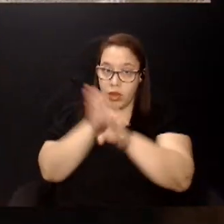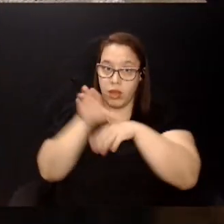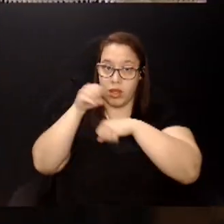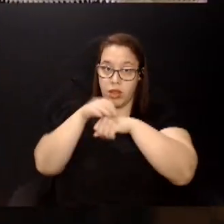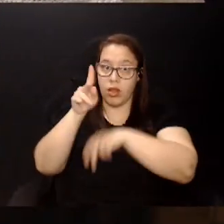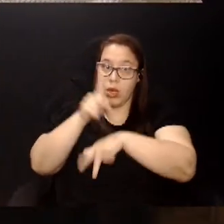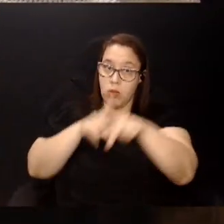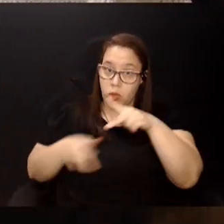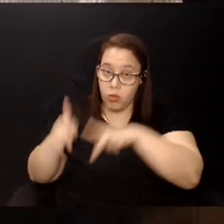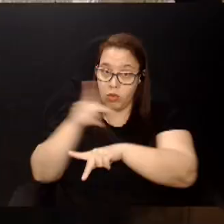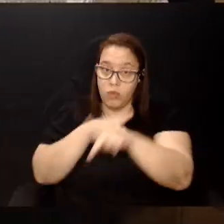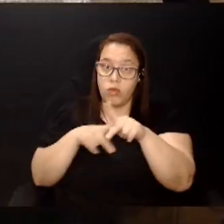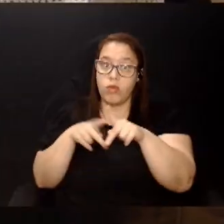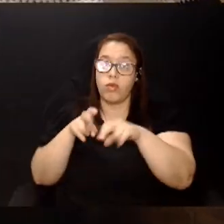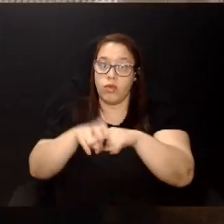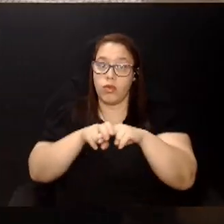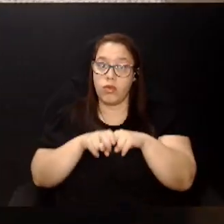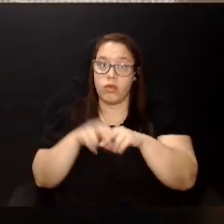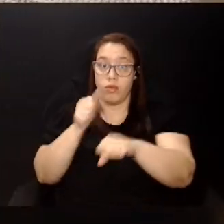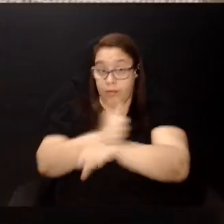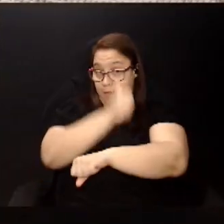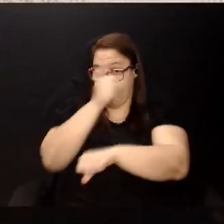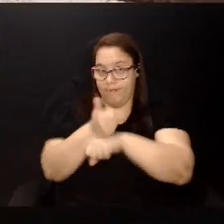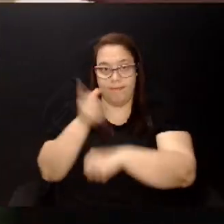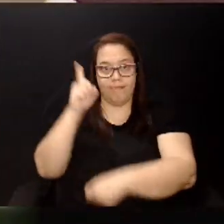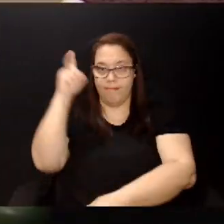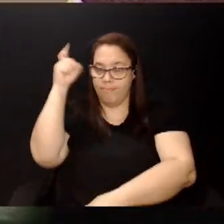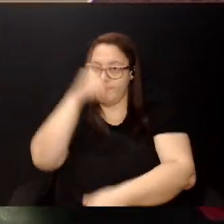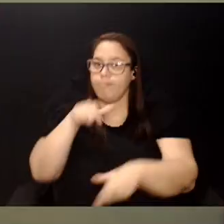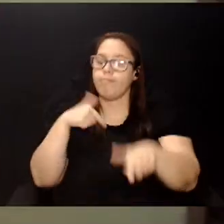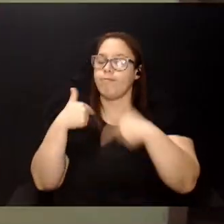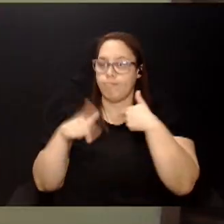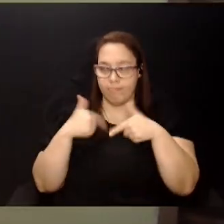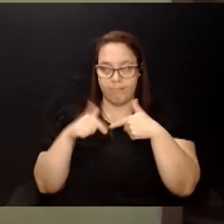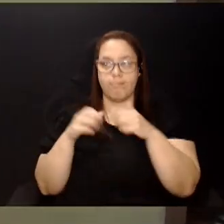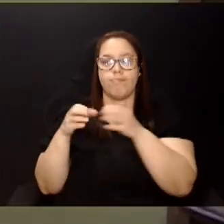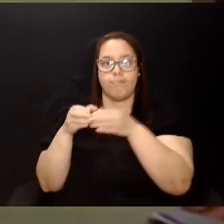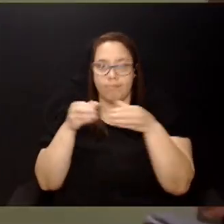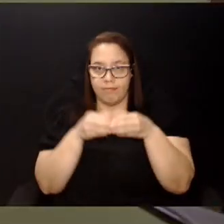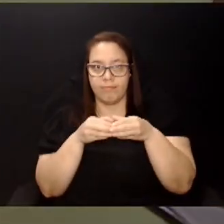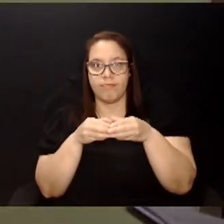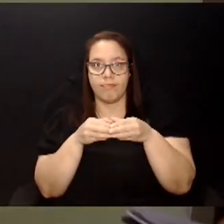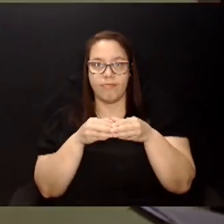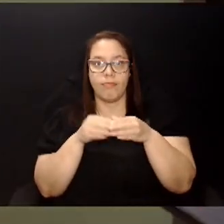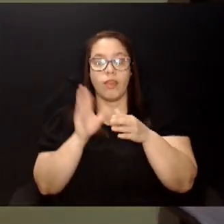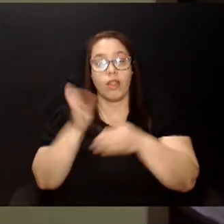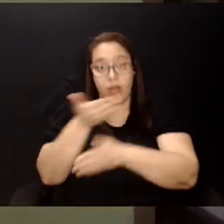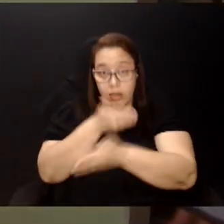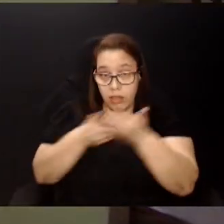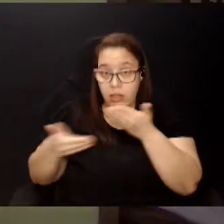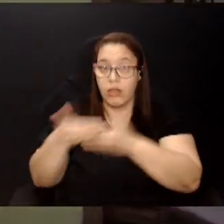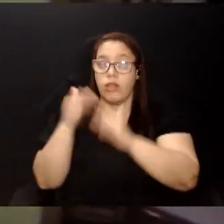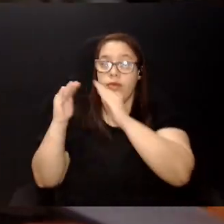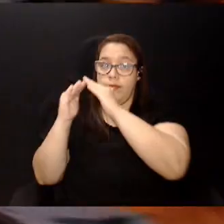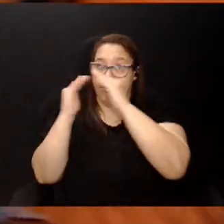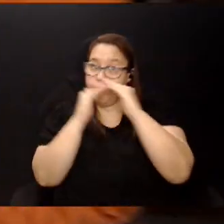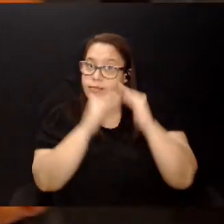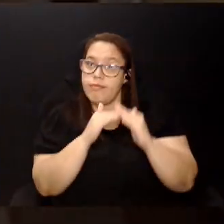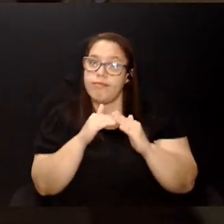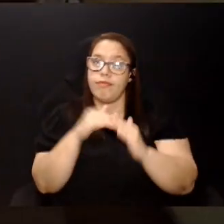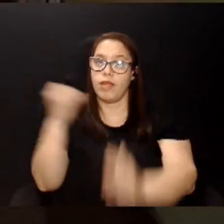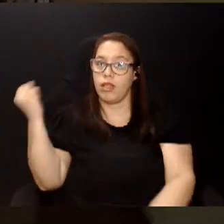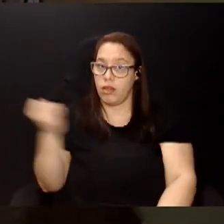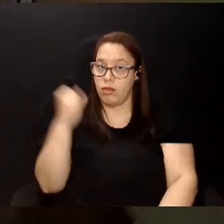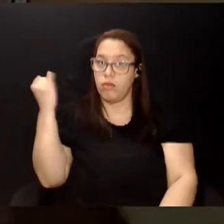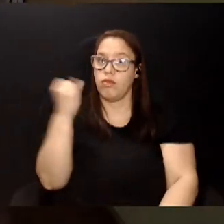população para que o receio de golpes não dificulte o trabalho das equipes, já que a participação dos moradores é essencial